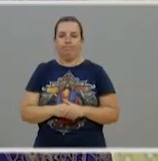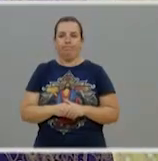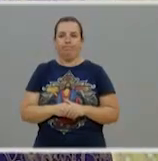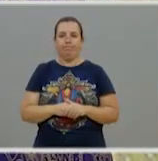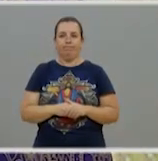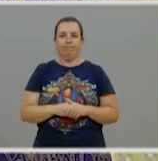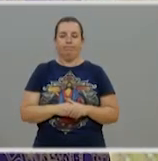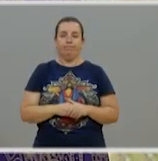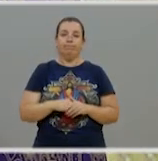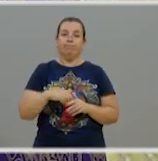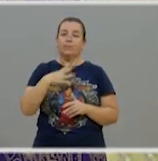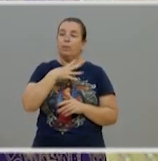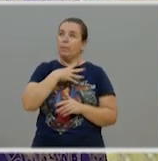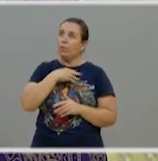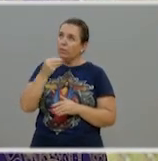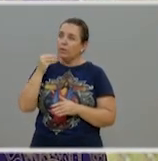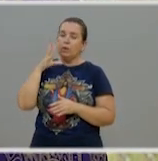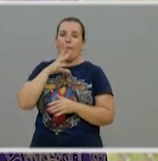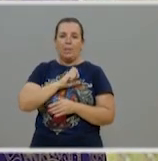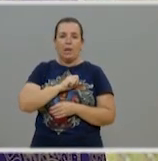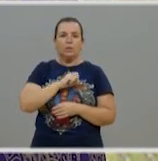Este é o meu filho amado, escutai-o.